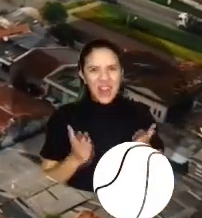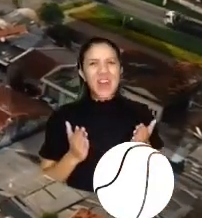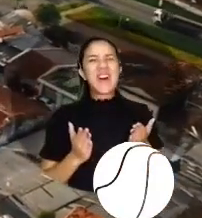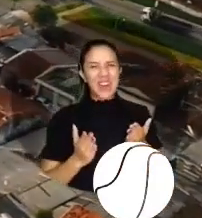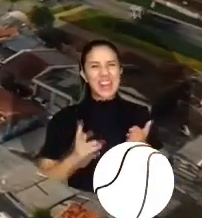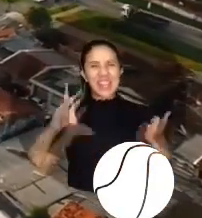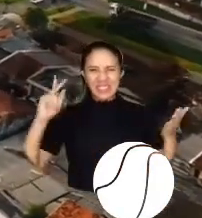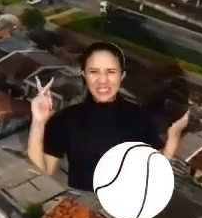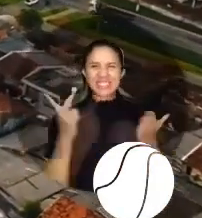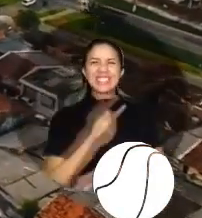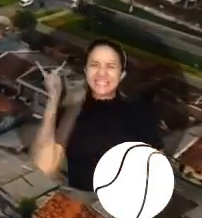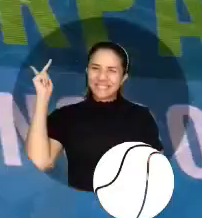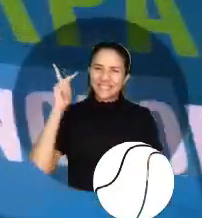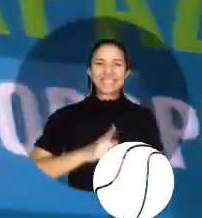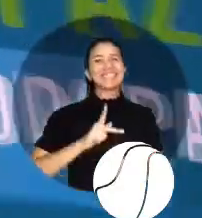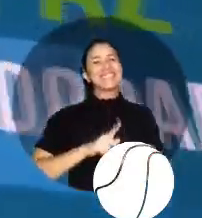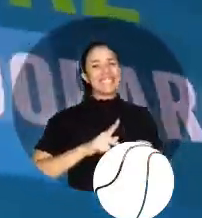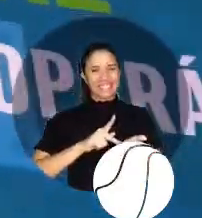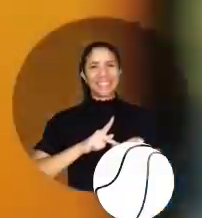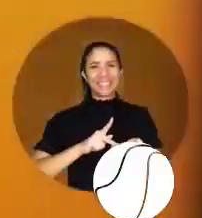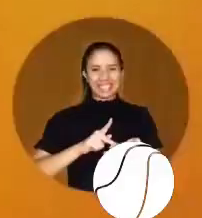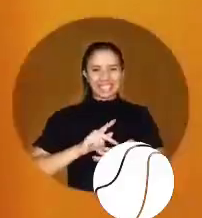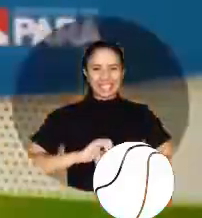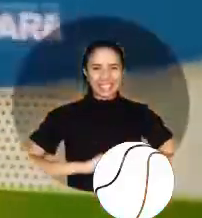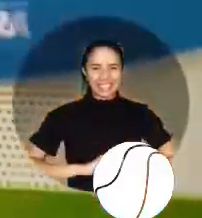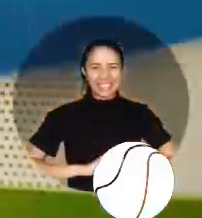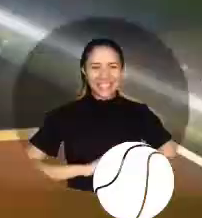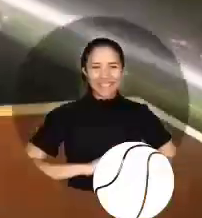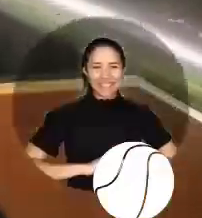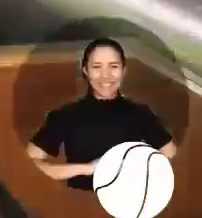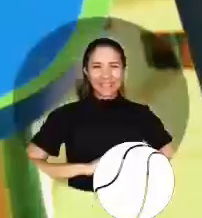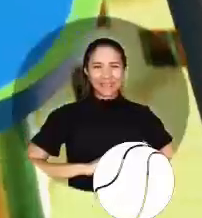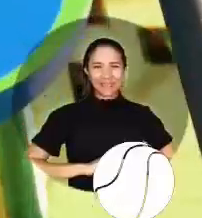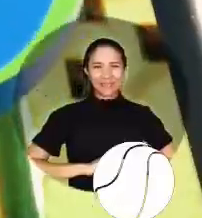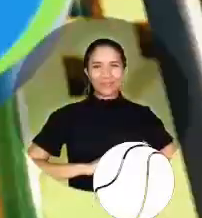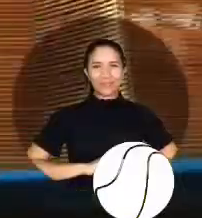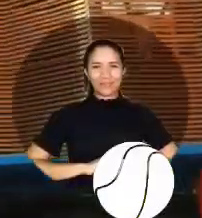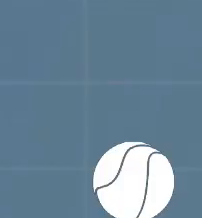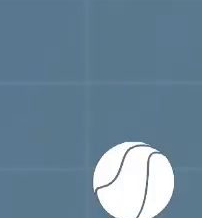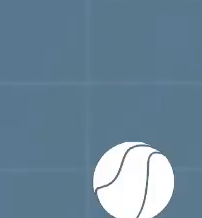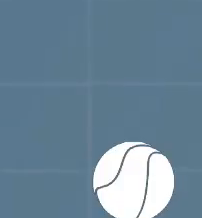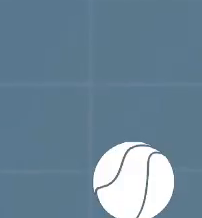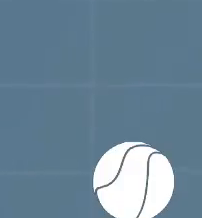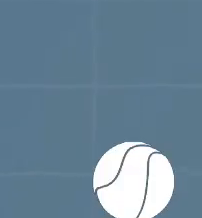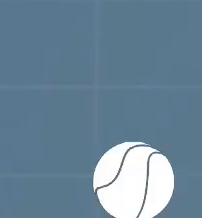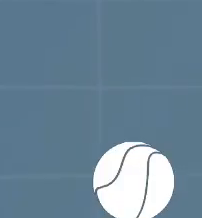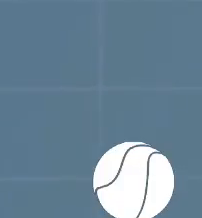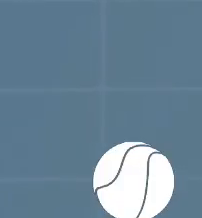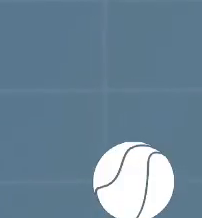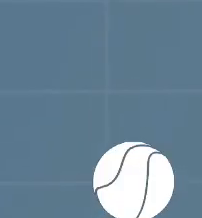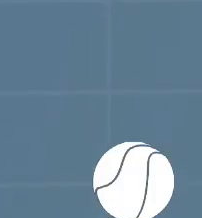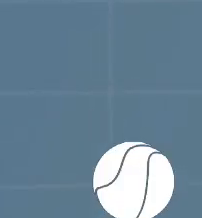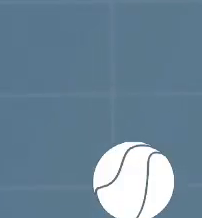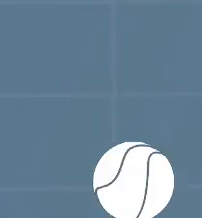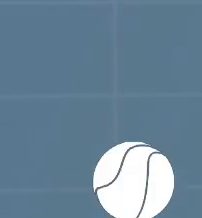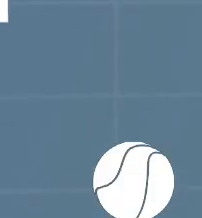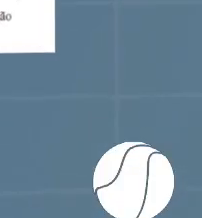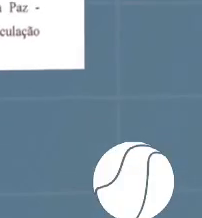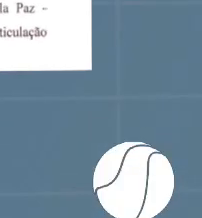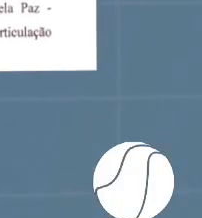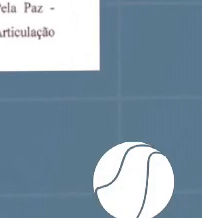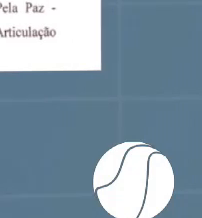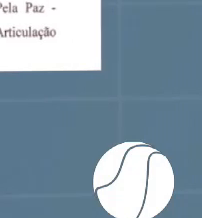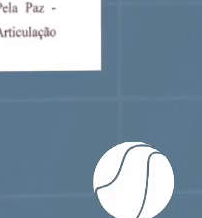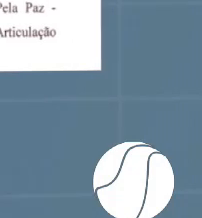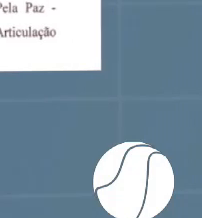aprovada, mesmo antes dela ser deputada. Bora conferir essa história para você entender a partir de agora. A moção foi apresentada pelo deputado